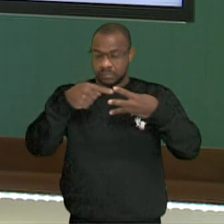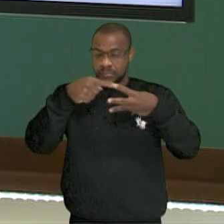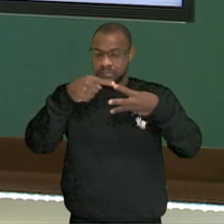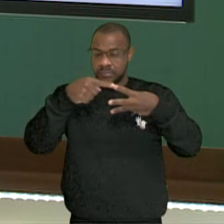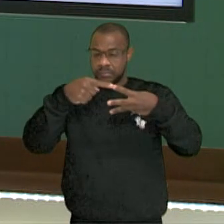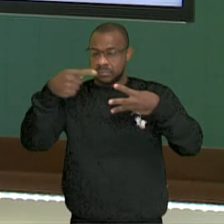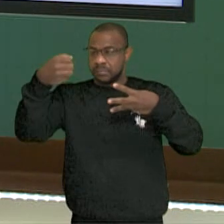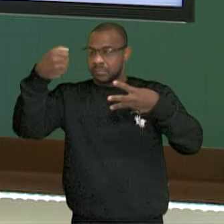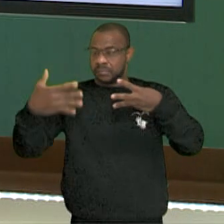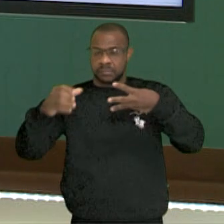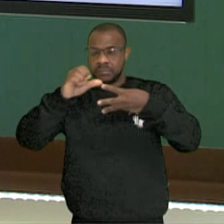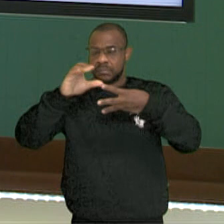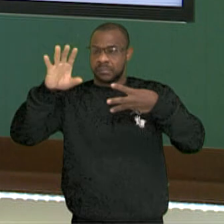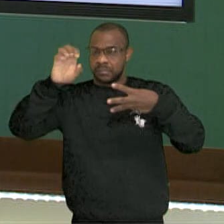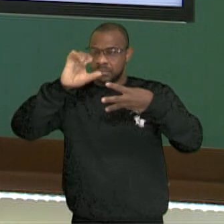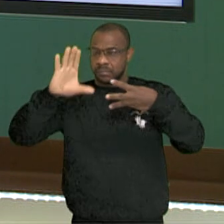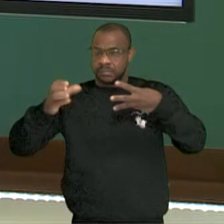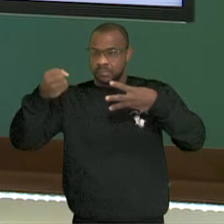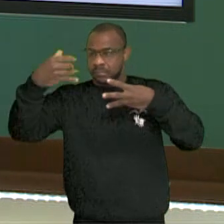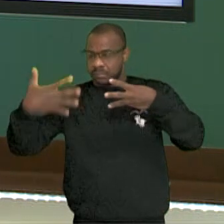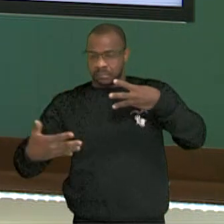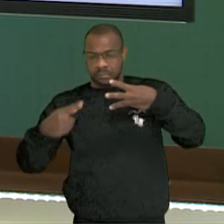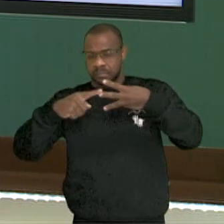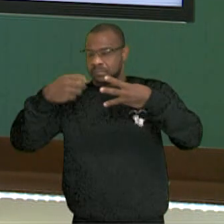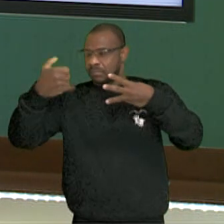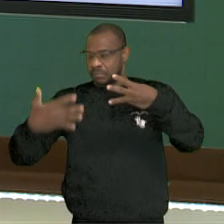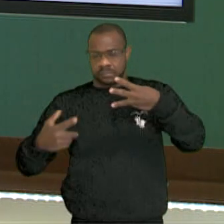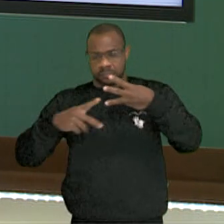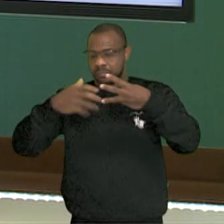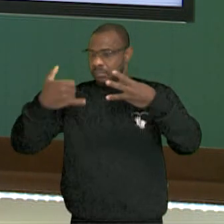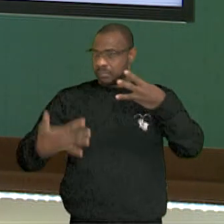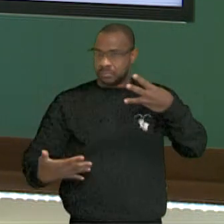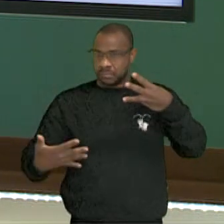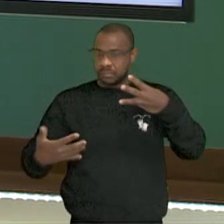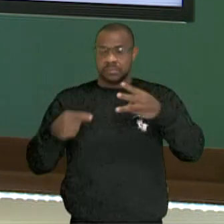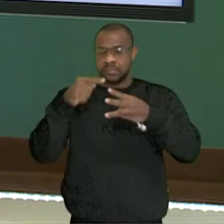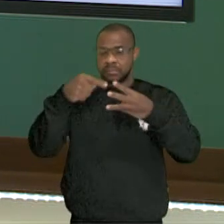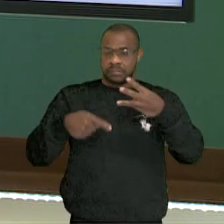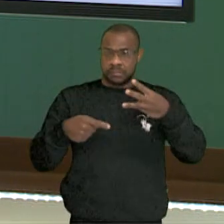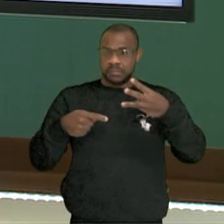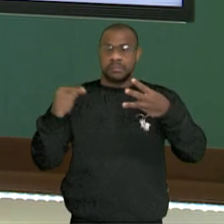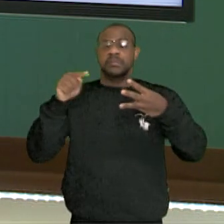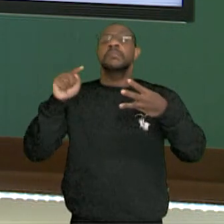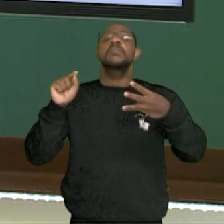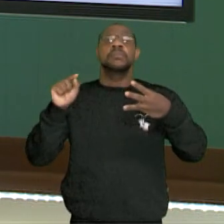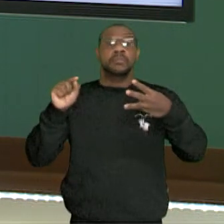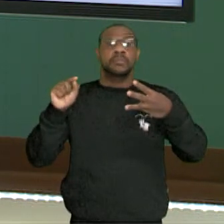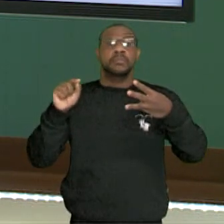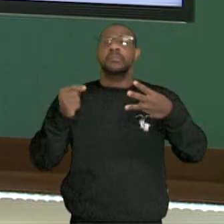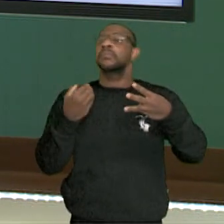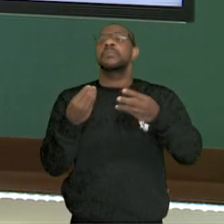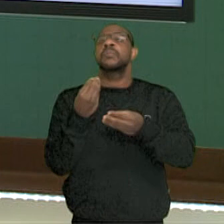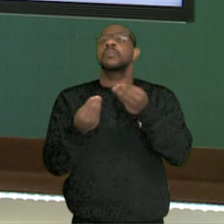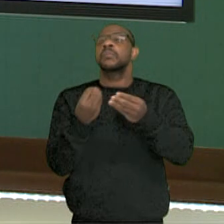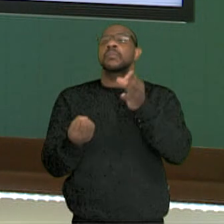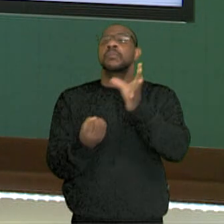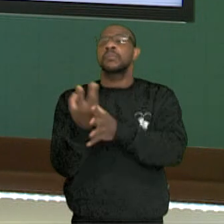Agora você vai montar uma tabelinha colocando esses três tipos de rochas e me dizendo sobre a sua